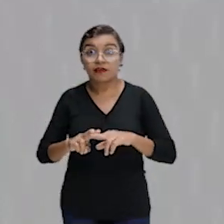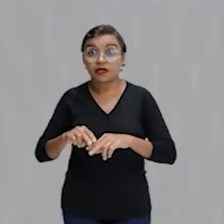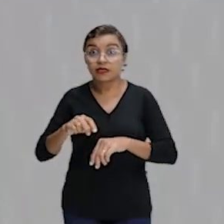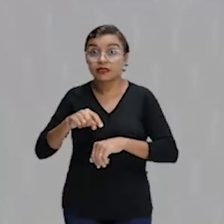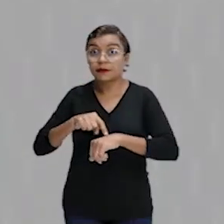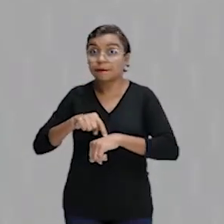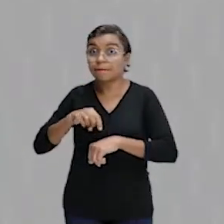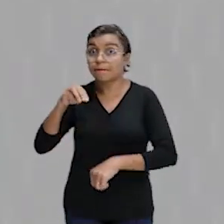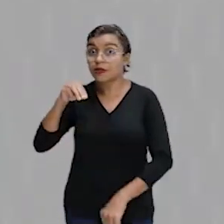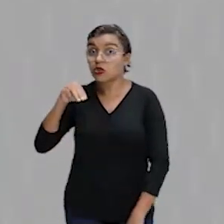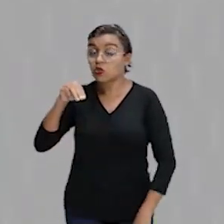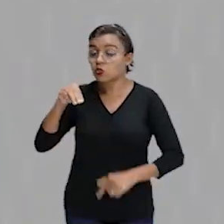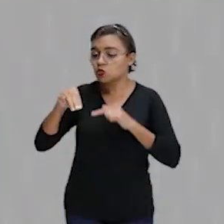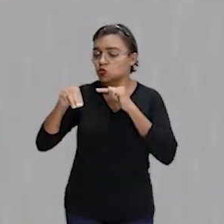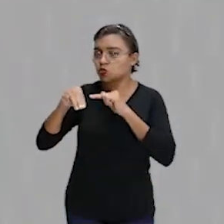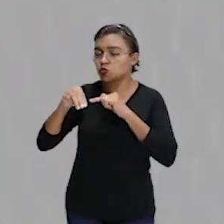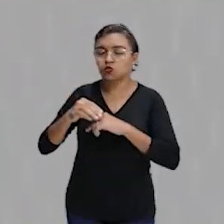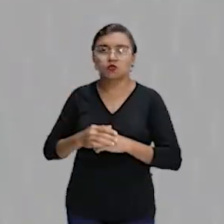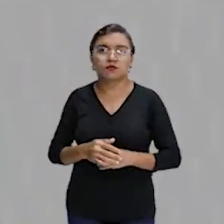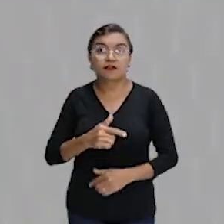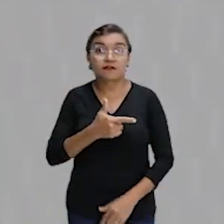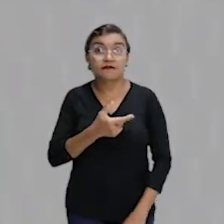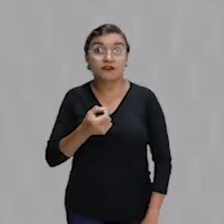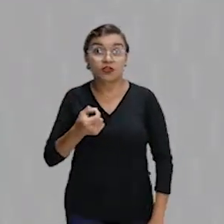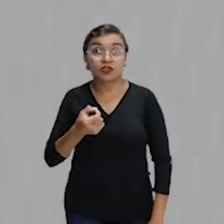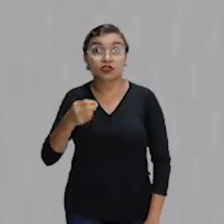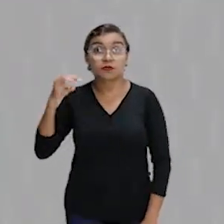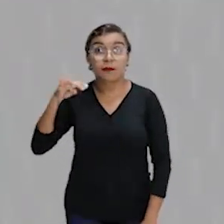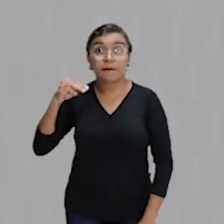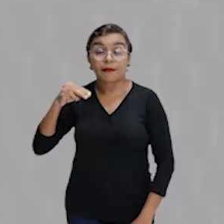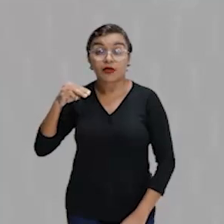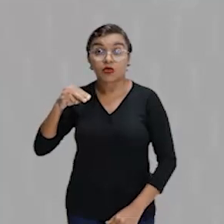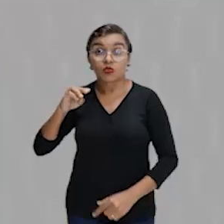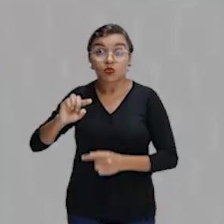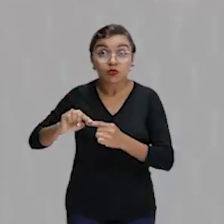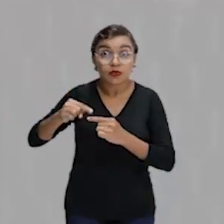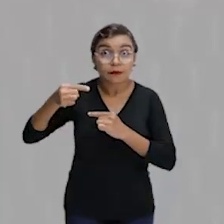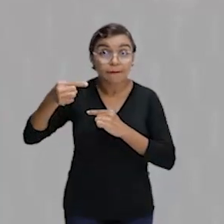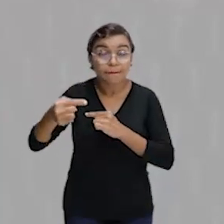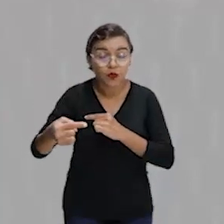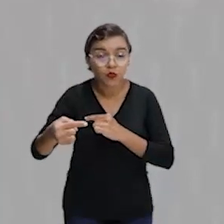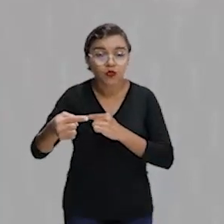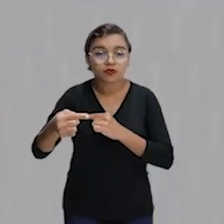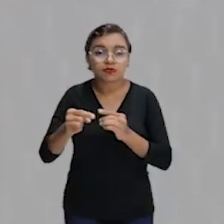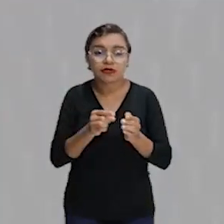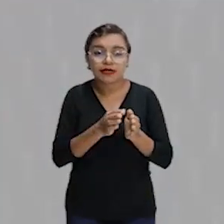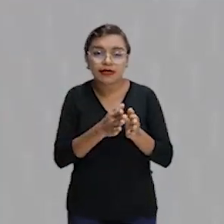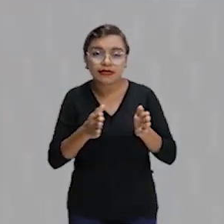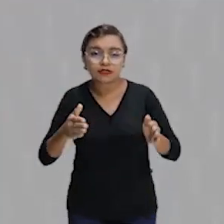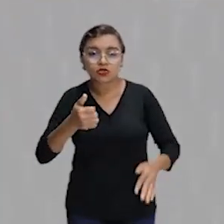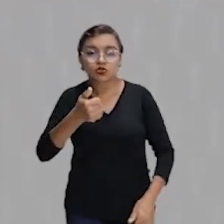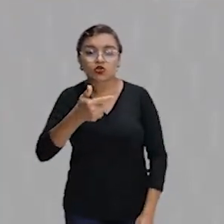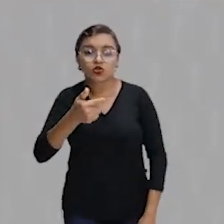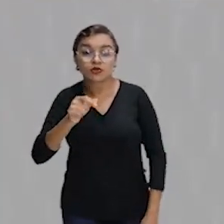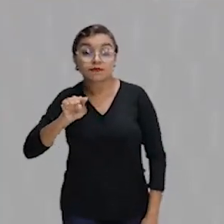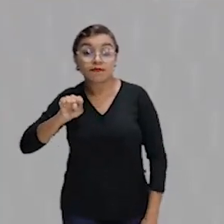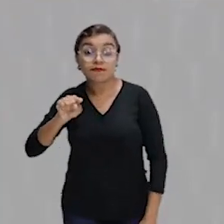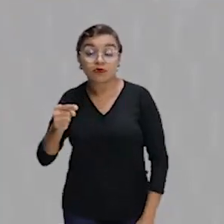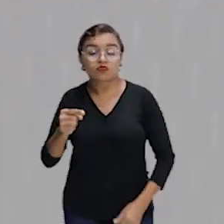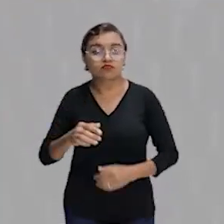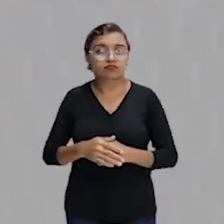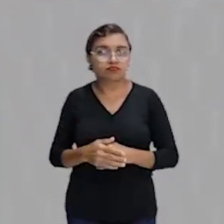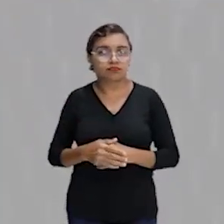tempo em minuto. Ele falou 20 minutos depois, cresceu para 12.000. E ele está pedindo para